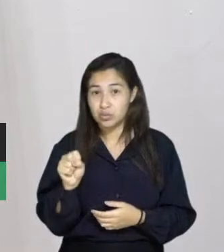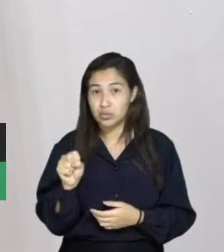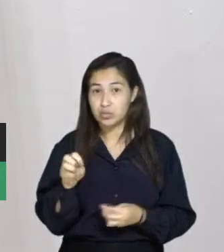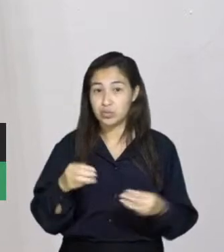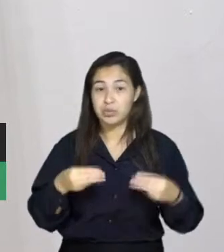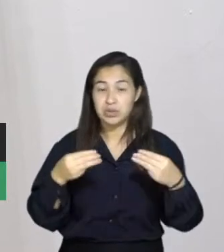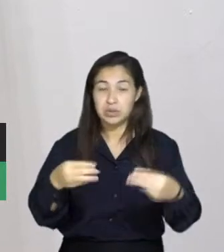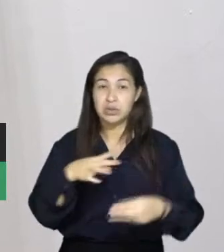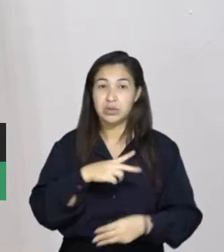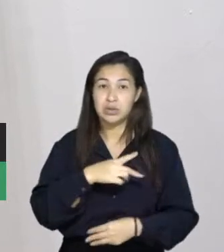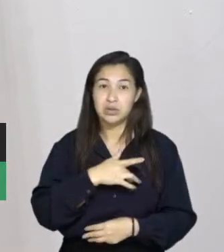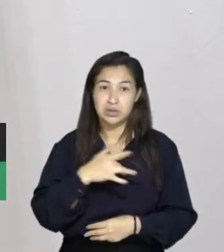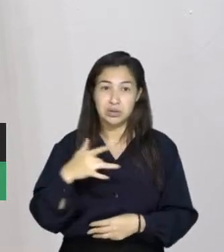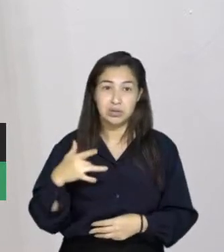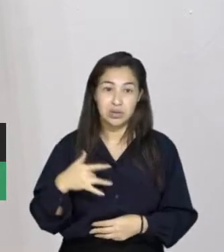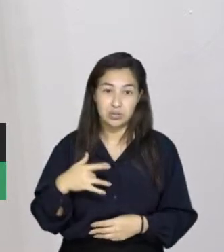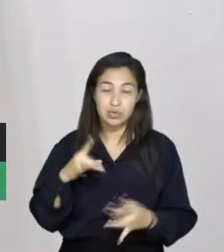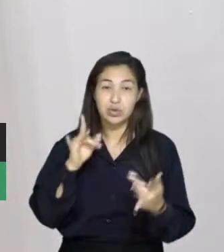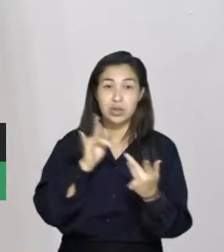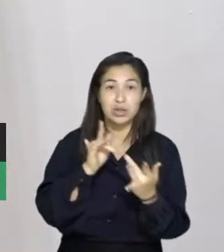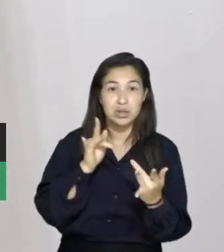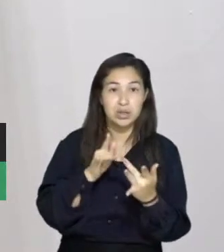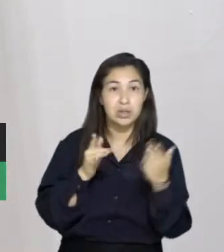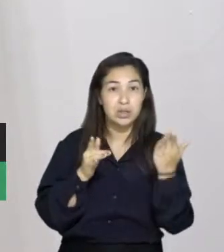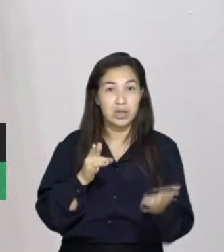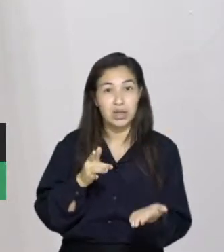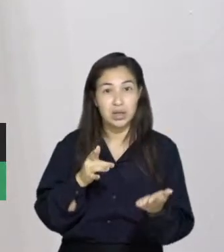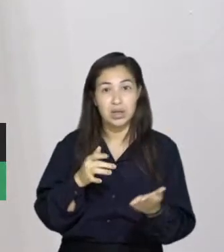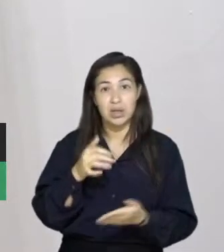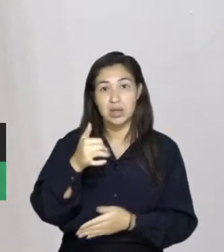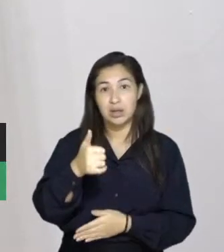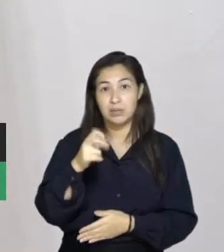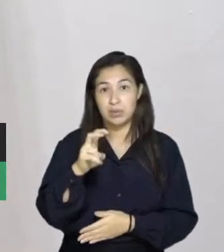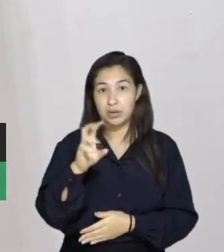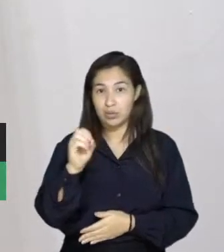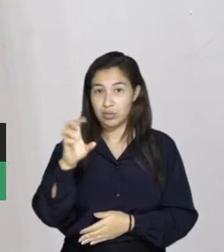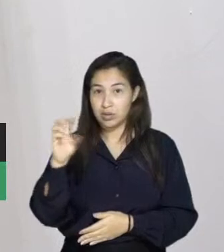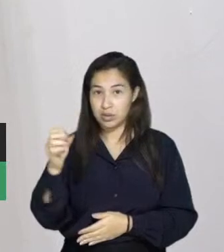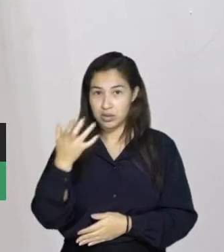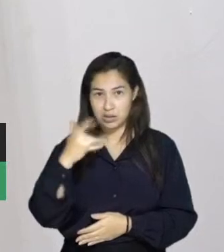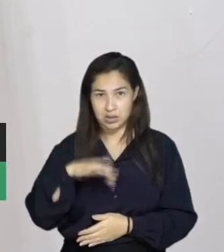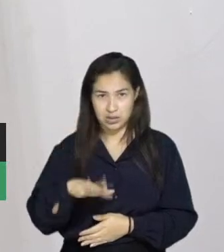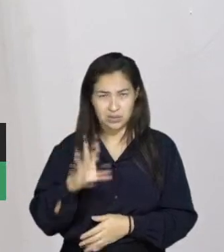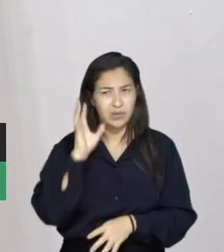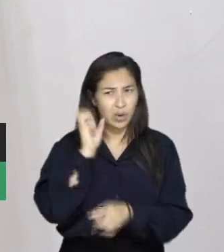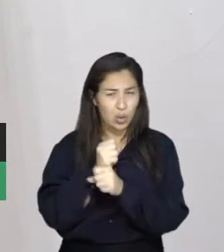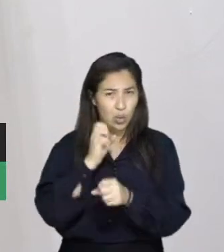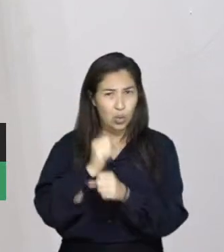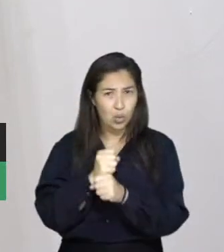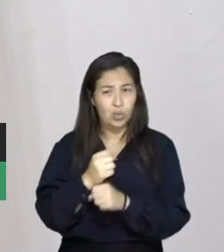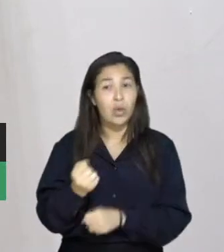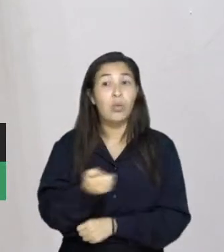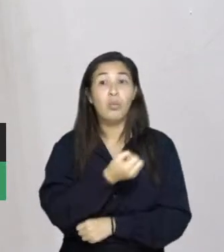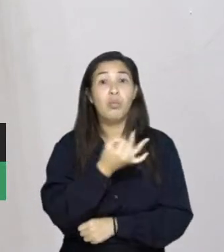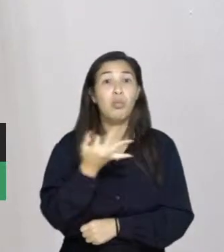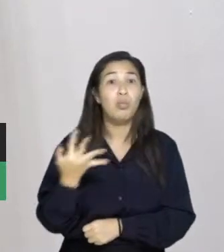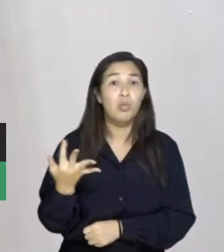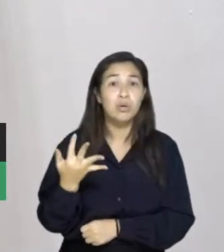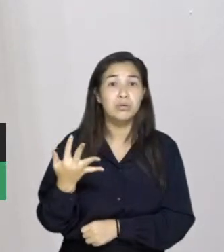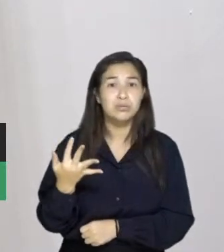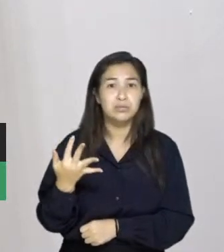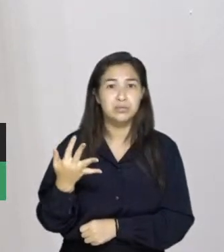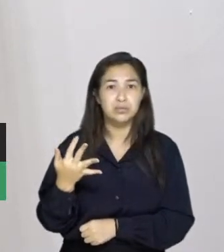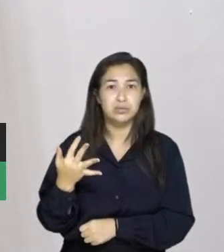cara atender as 1.500 crianças. É só fazer uma conta de quanto dá 1.509 vezes